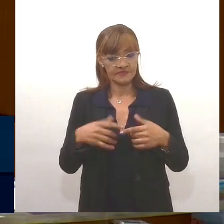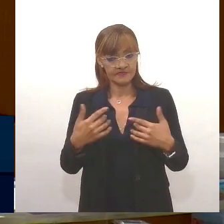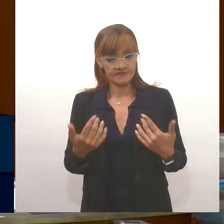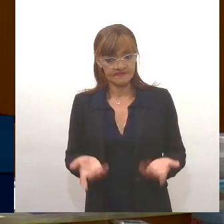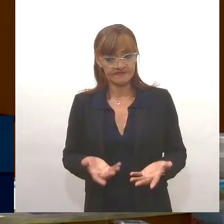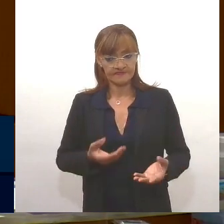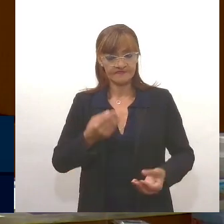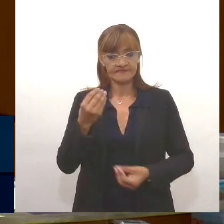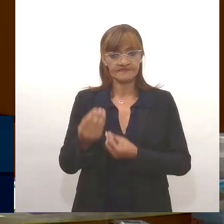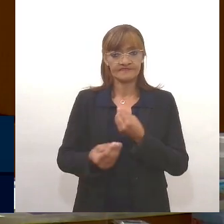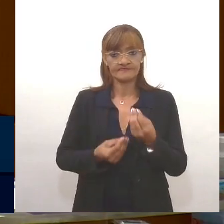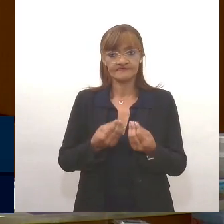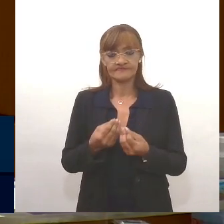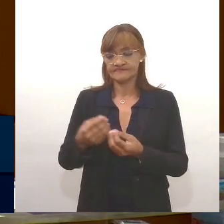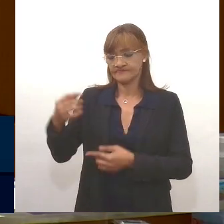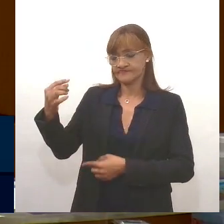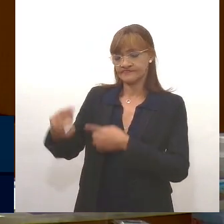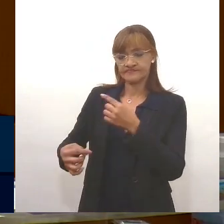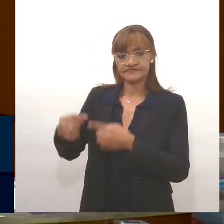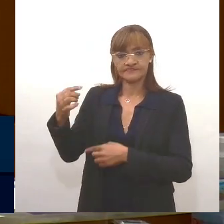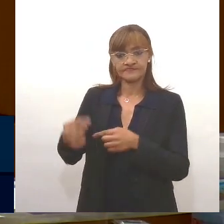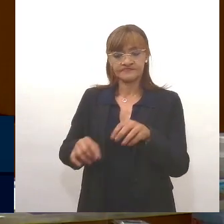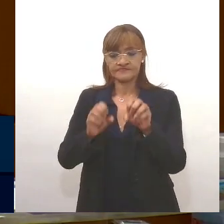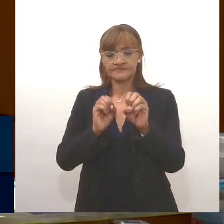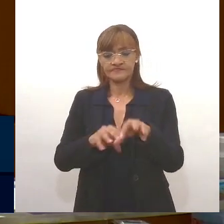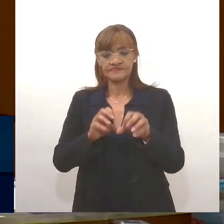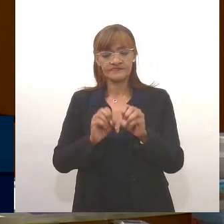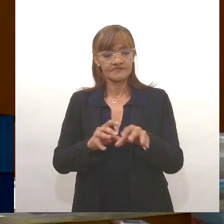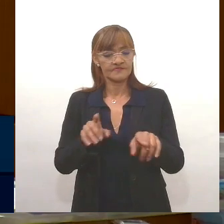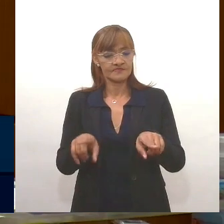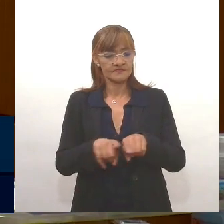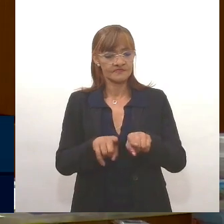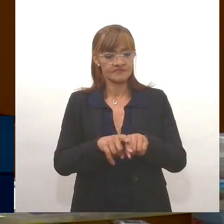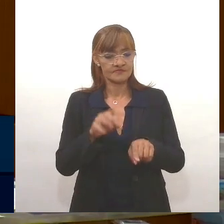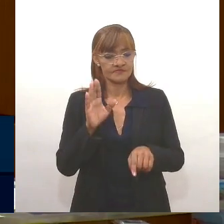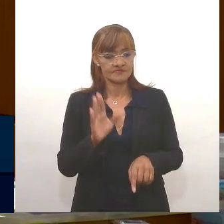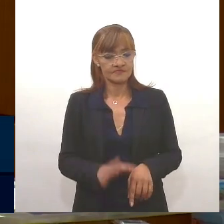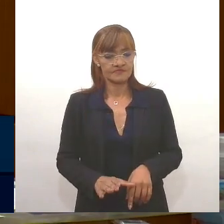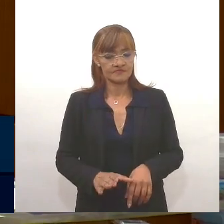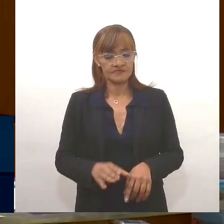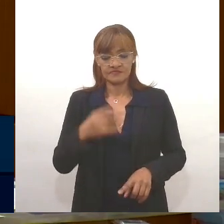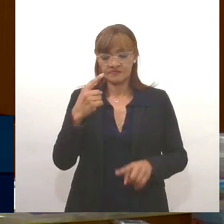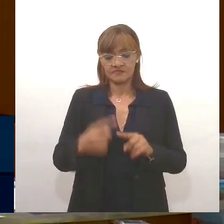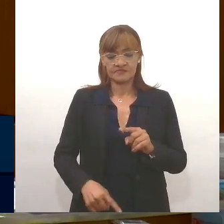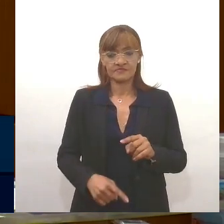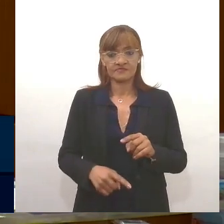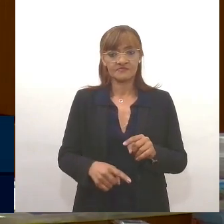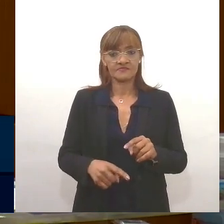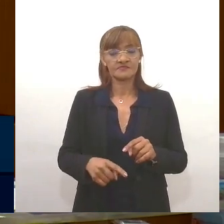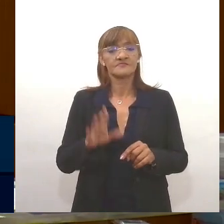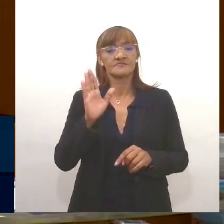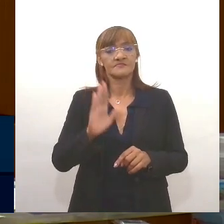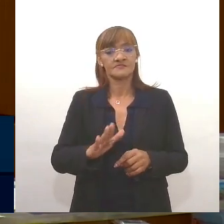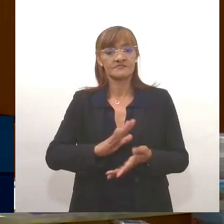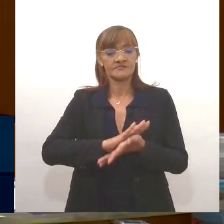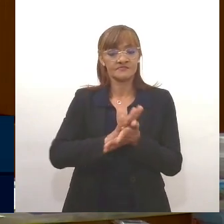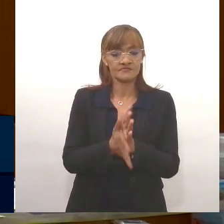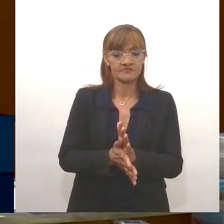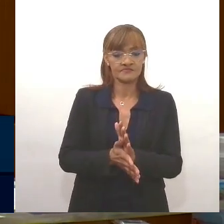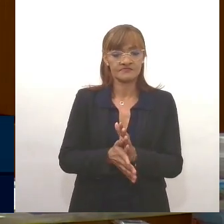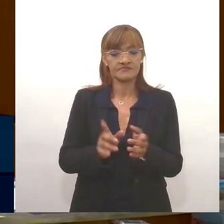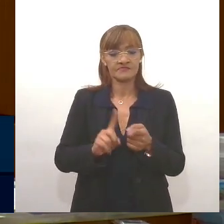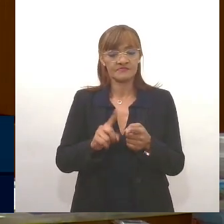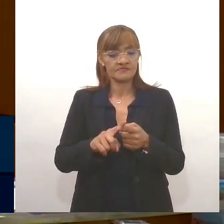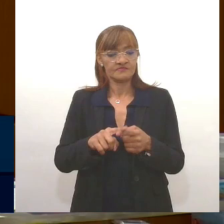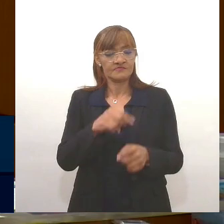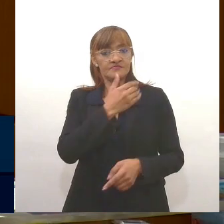políticas educacionais de enfrentamento ao preconceito e discriminações aos Espaços educativos